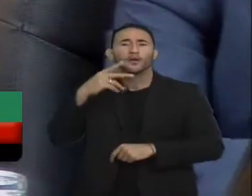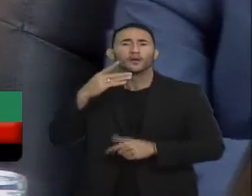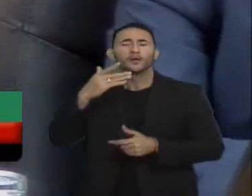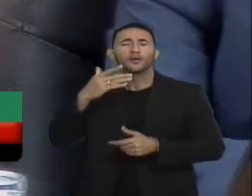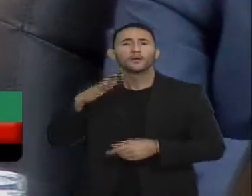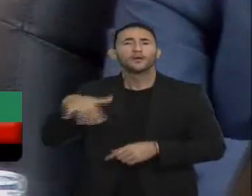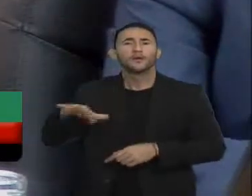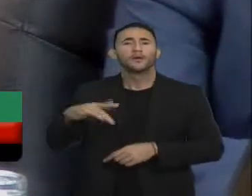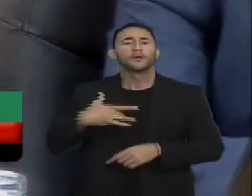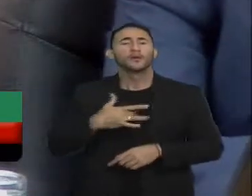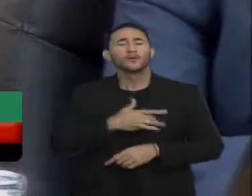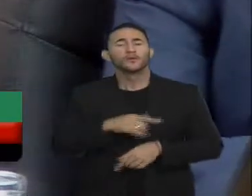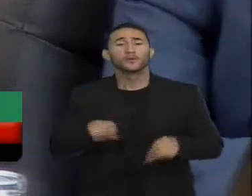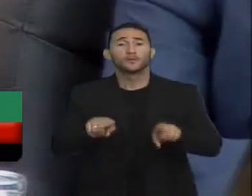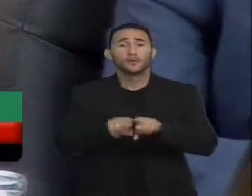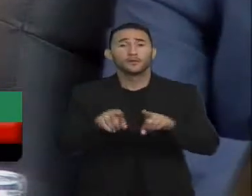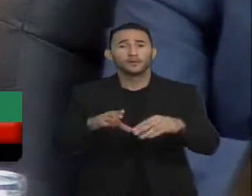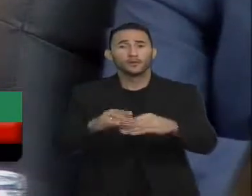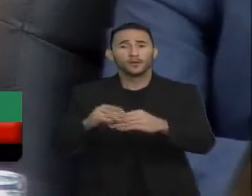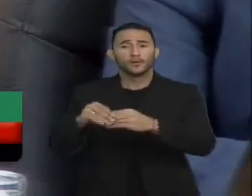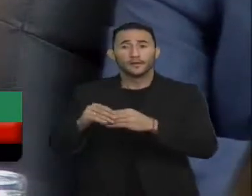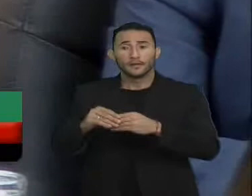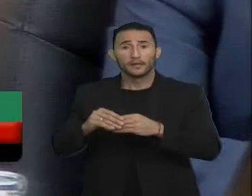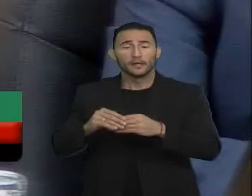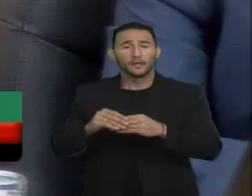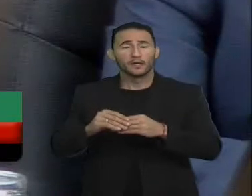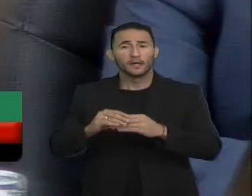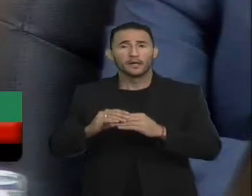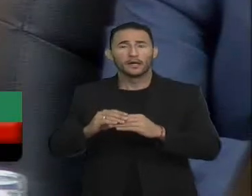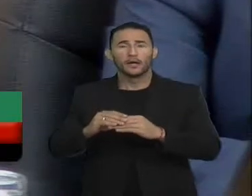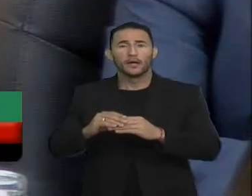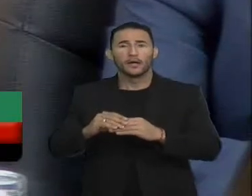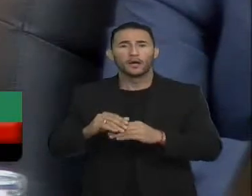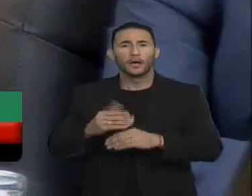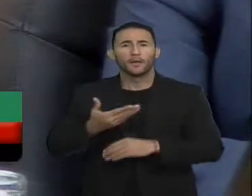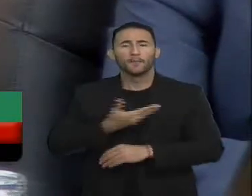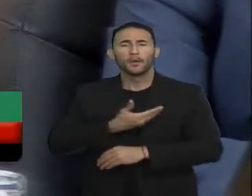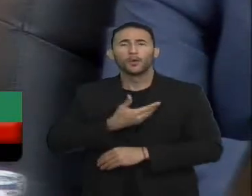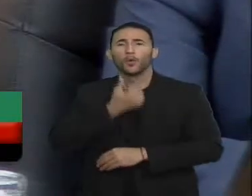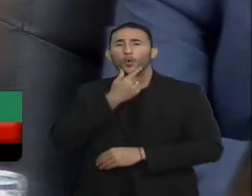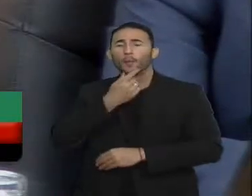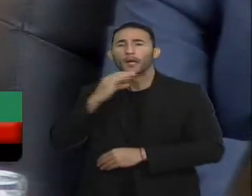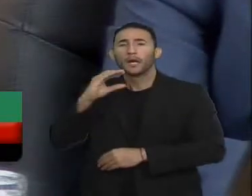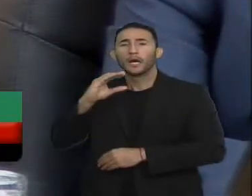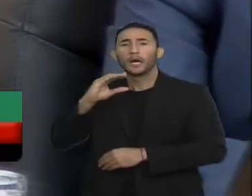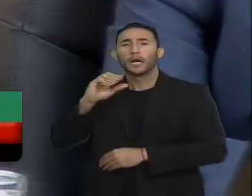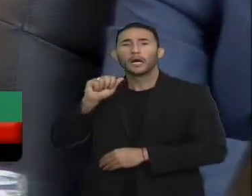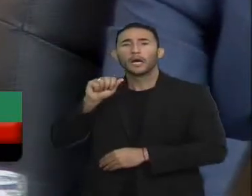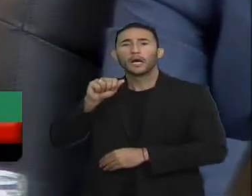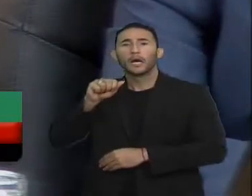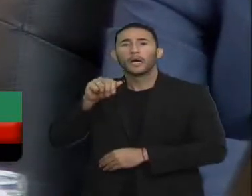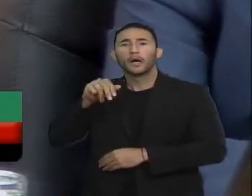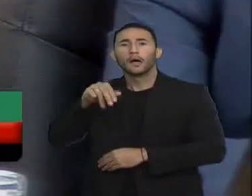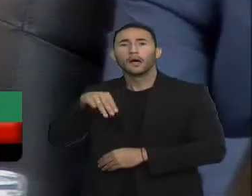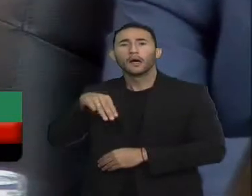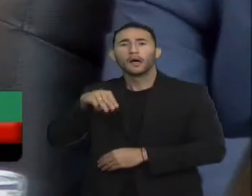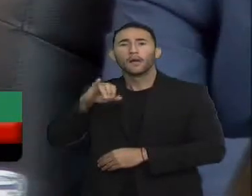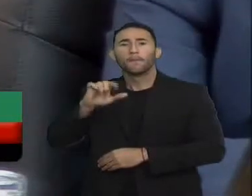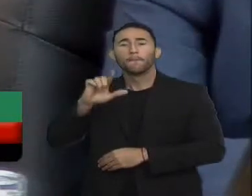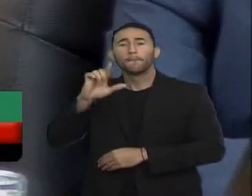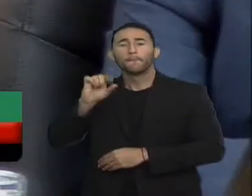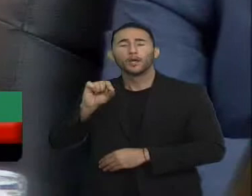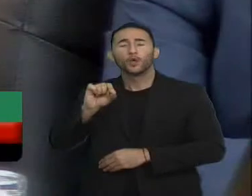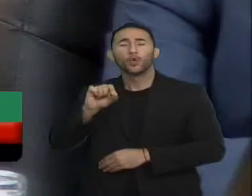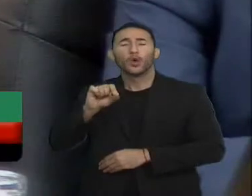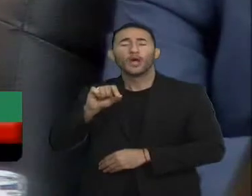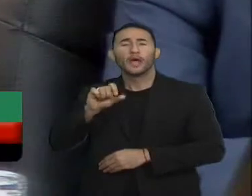aí o nosso amigo e procurador dessa casa, Dr. Camilo, decano dos servidores, servidor mais antigo